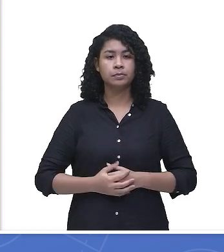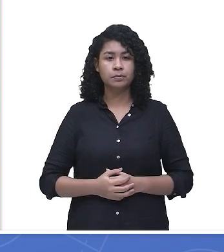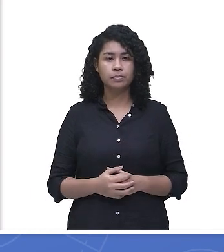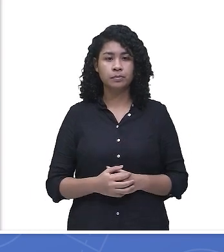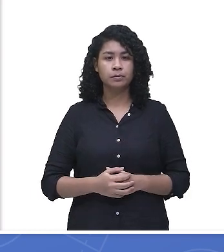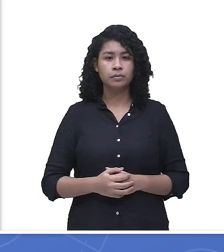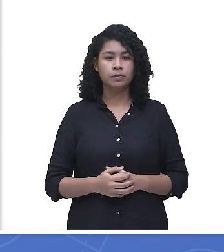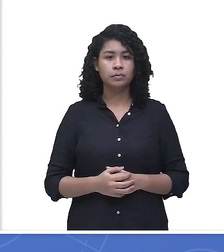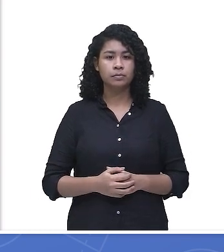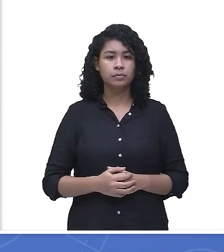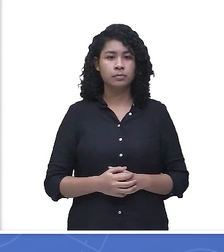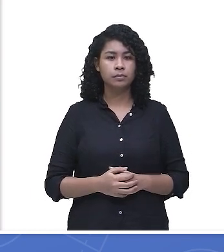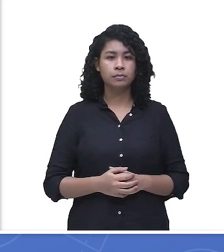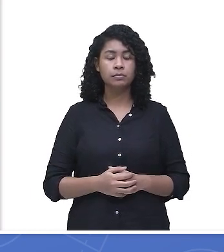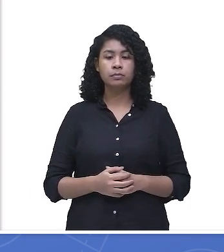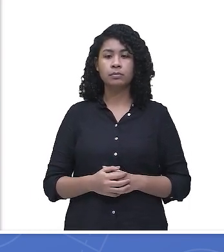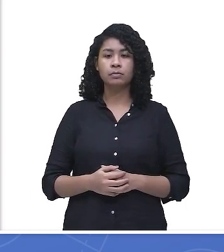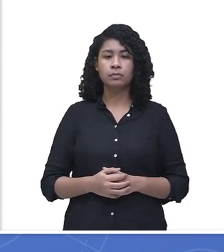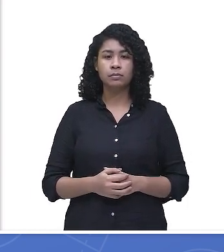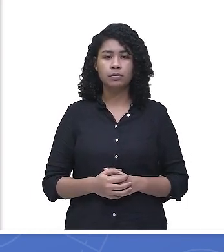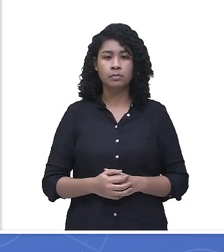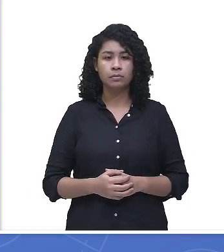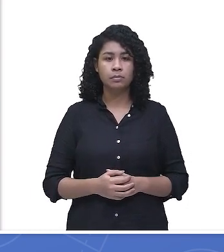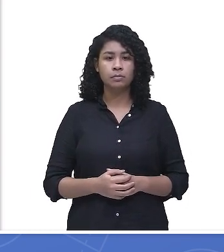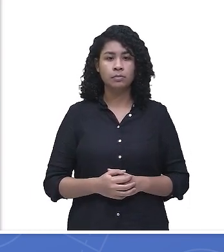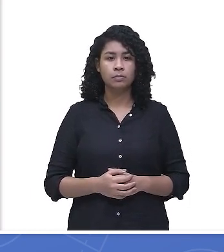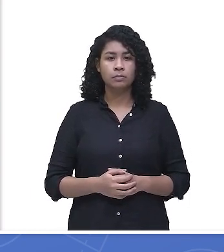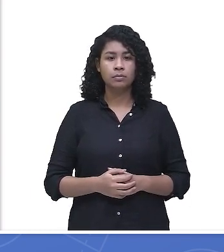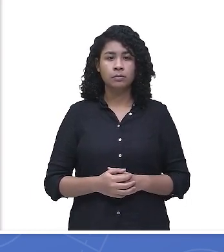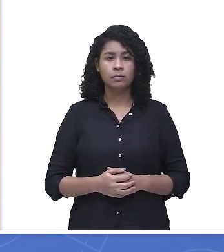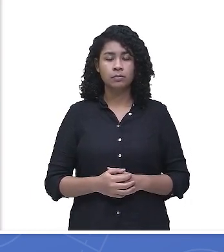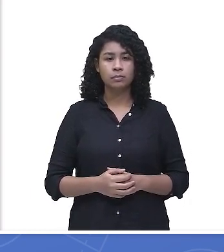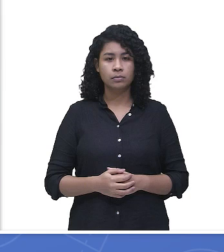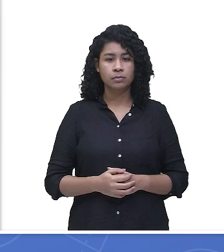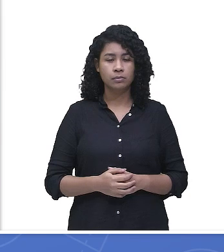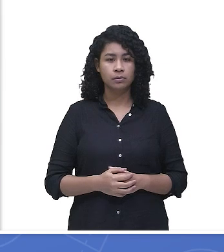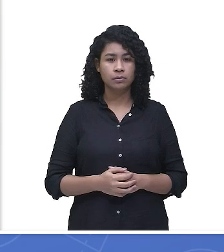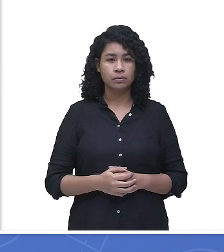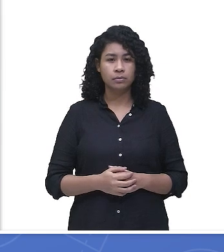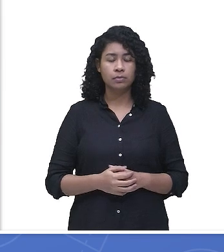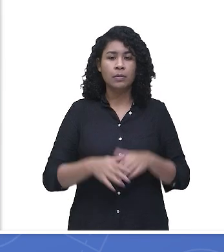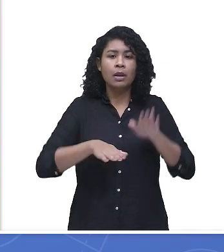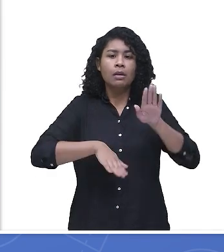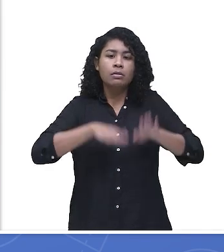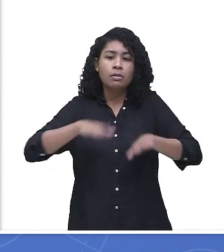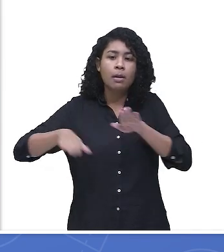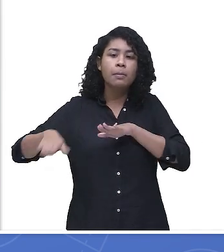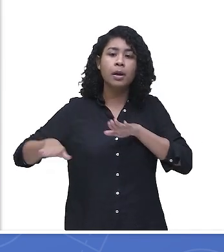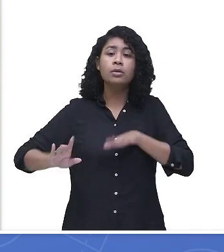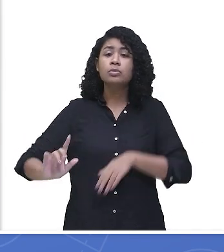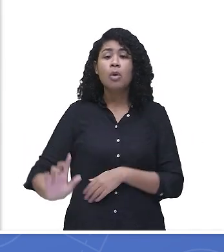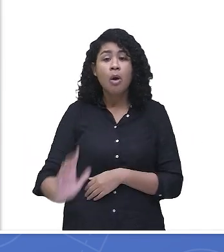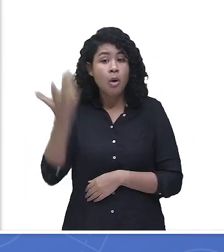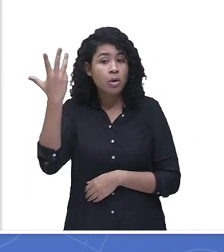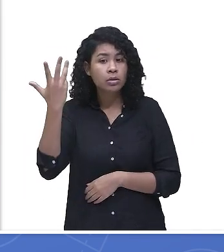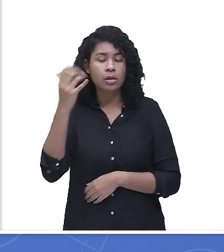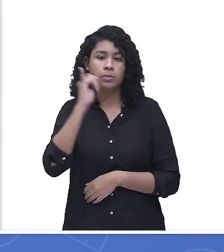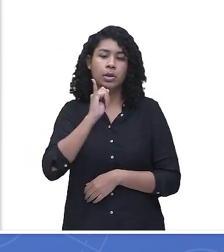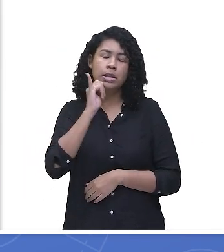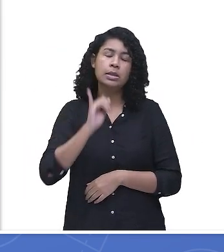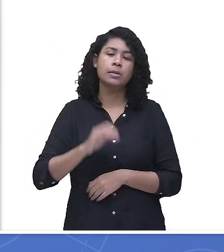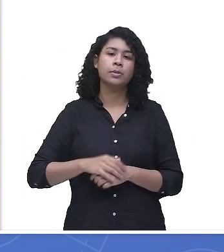é narrado na Idade Média, a linguagem denota características da época. Se a narrativa é desenvolvida